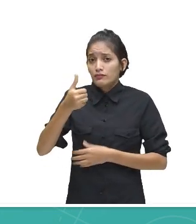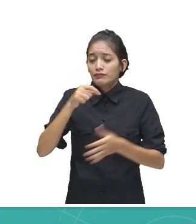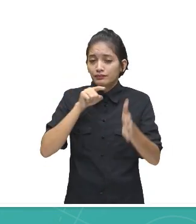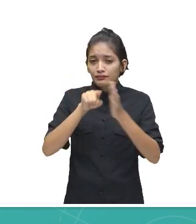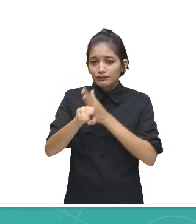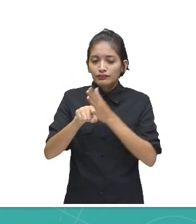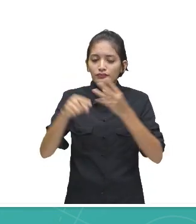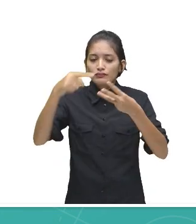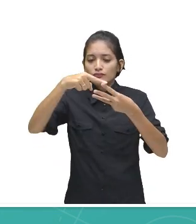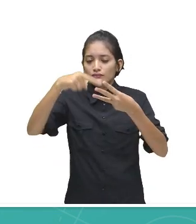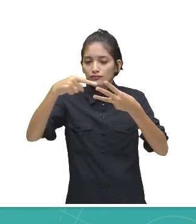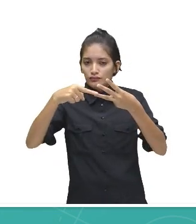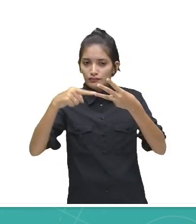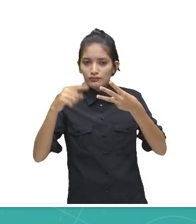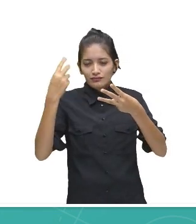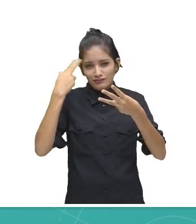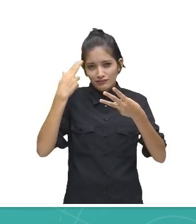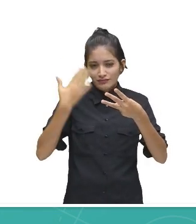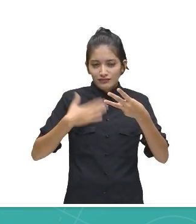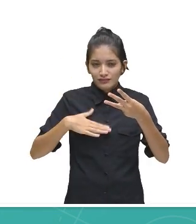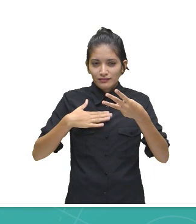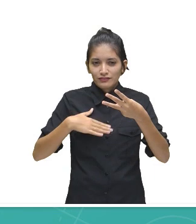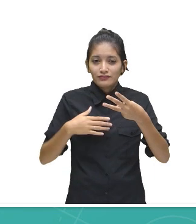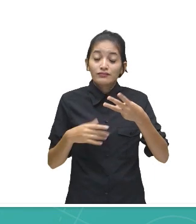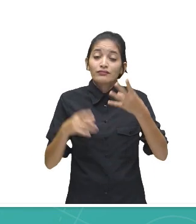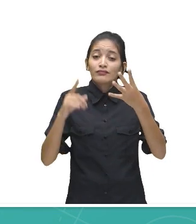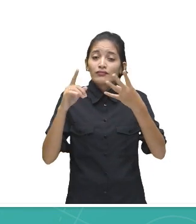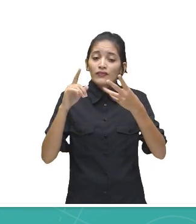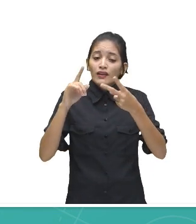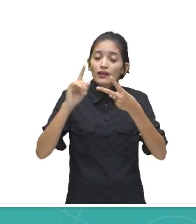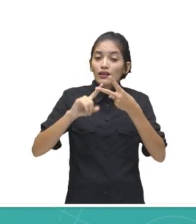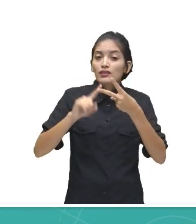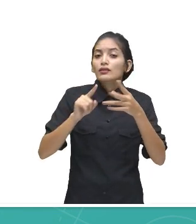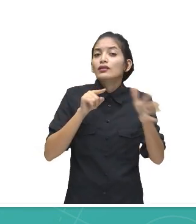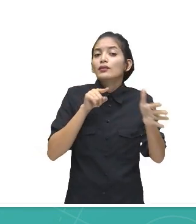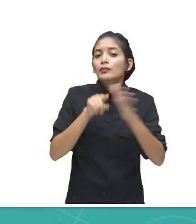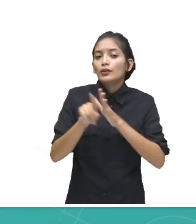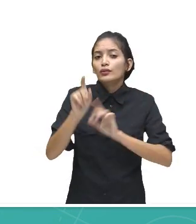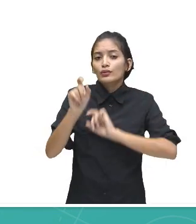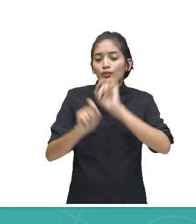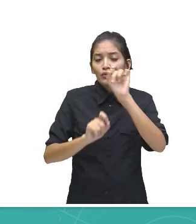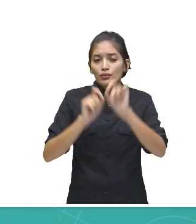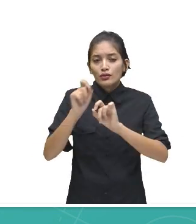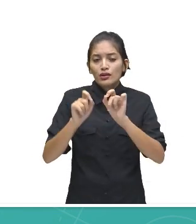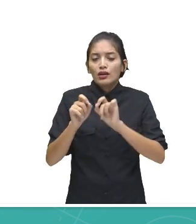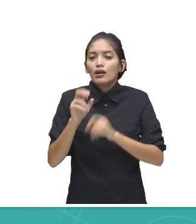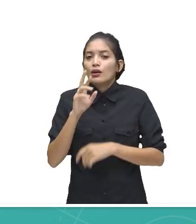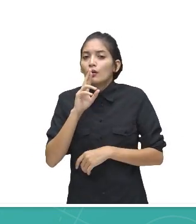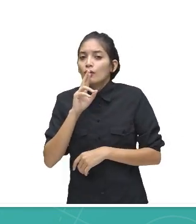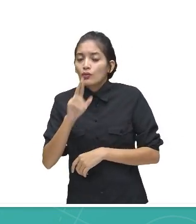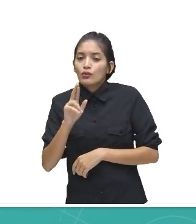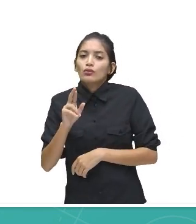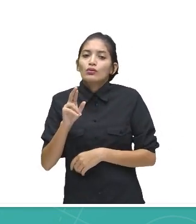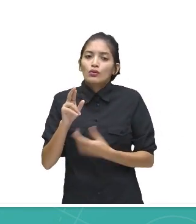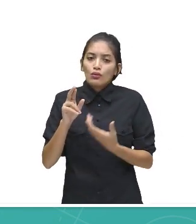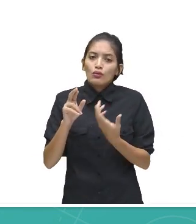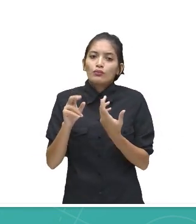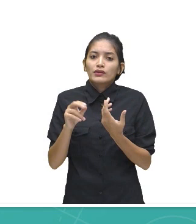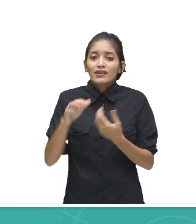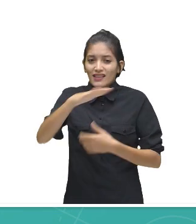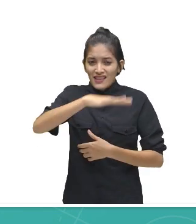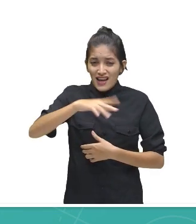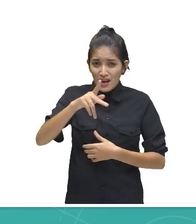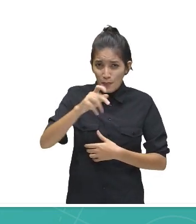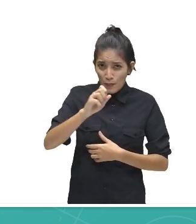as três zonas. Bem tranquilo, né, gente? Segunda questão, temos aí, para você comentar, as zonas polares, o nome das